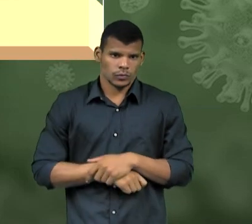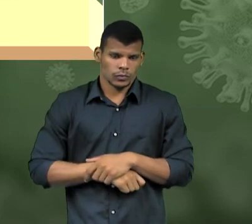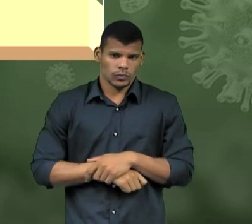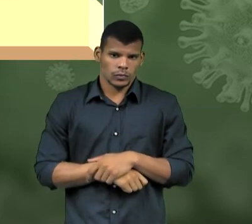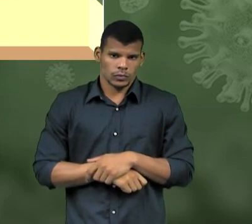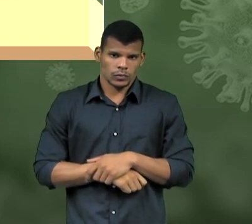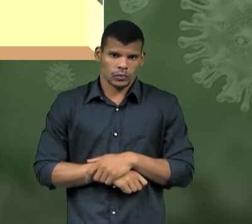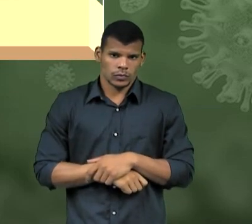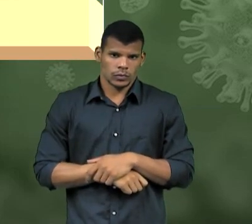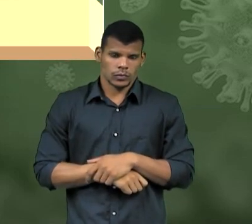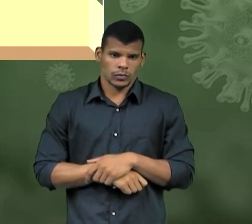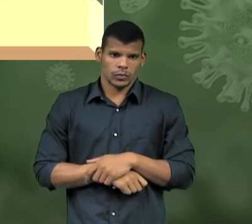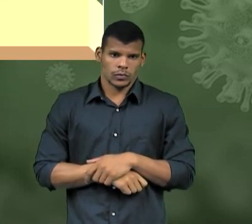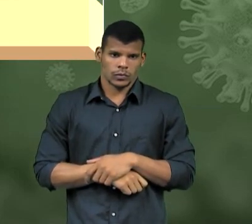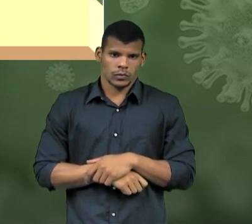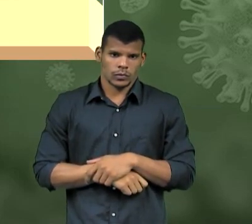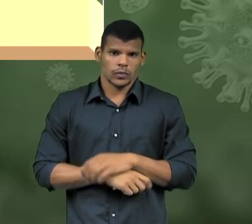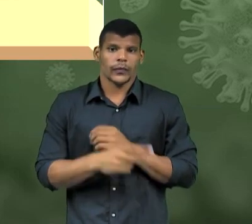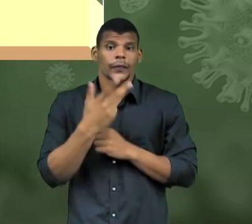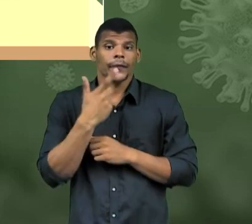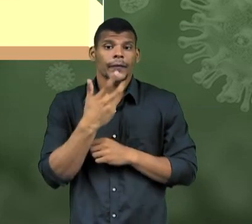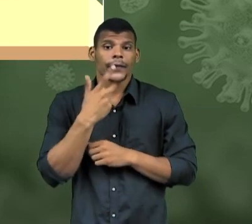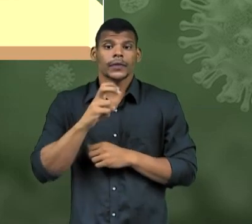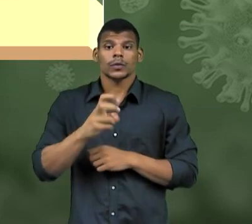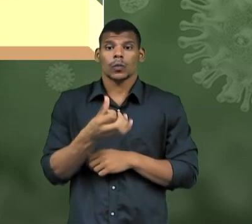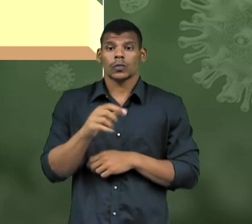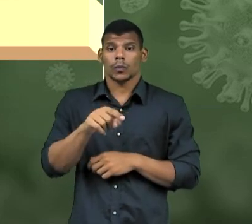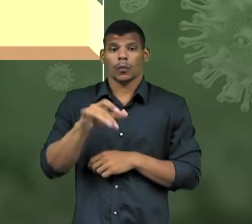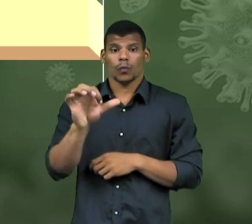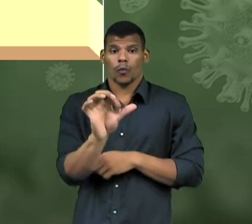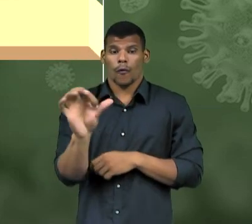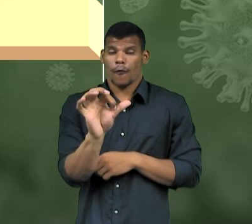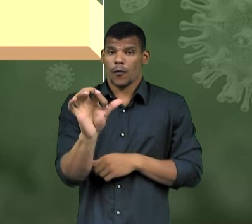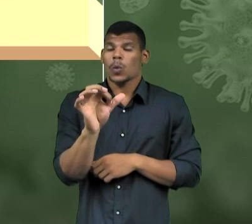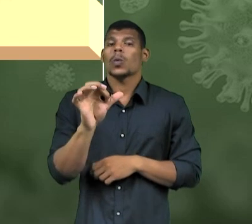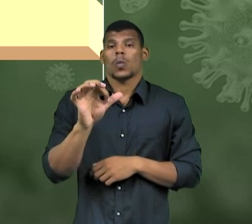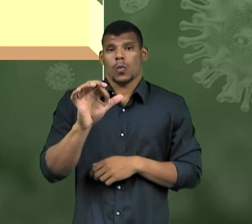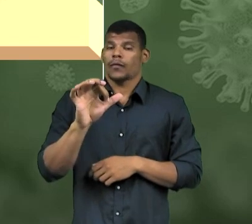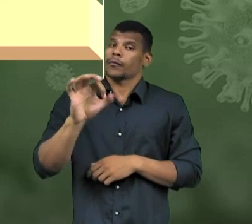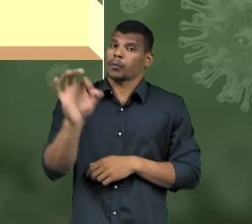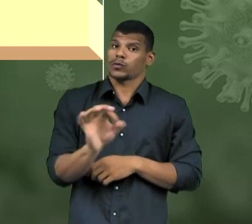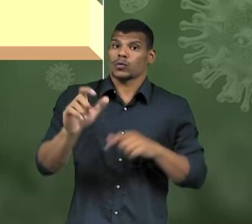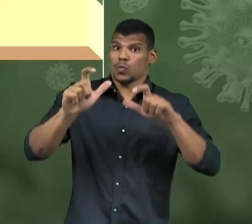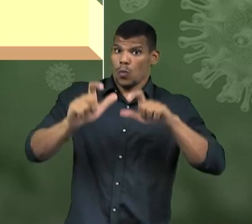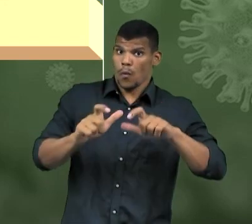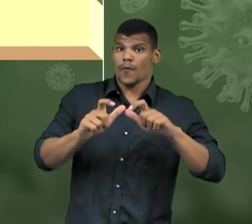36,7%. Já em Fortaleza, a taxa de ocupação nas UTIs está em